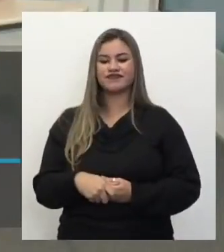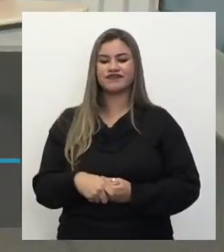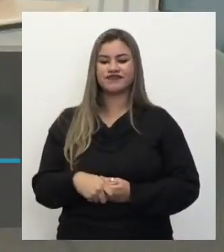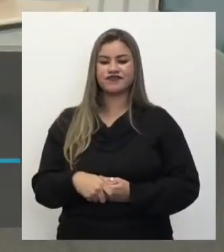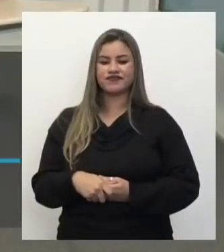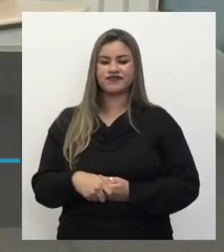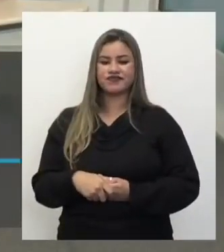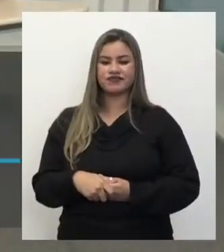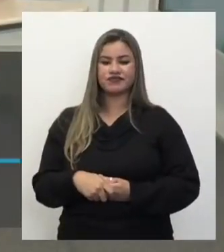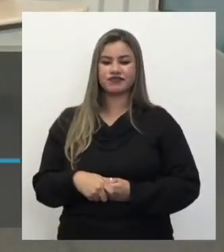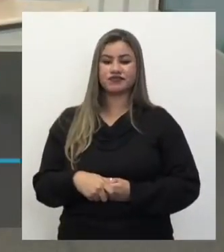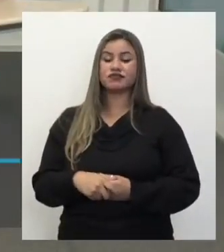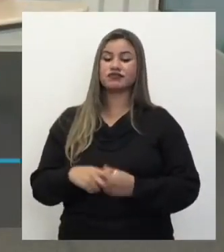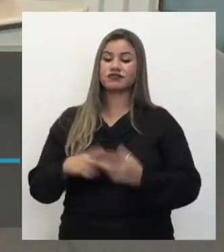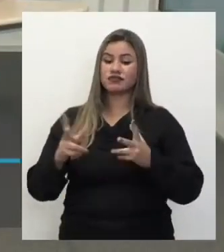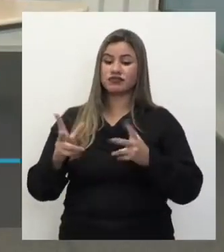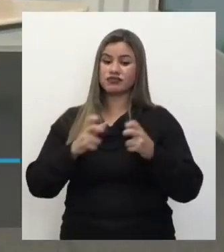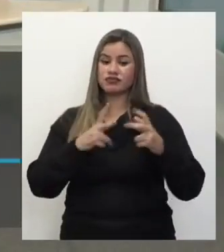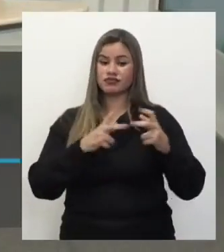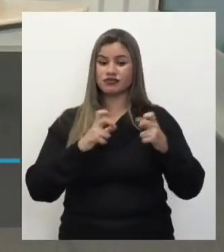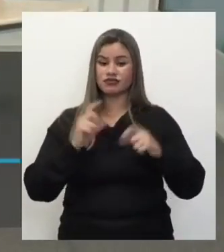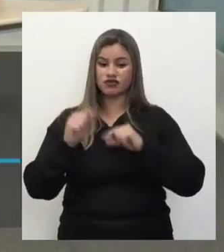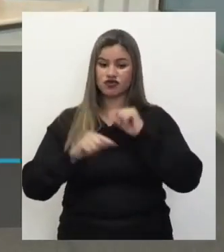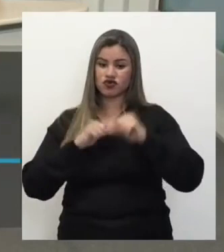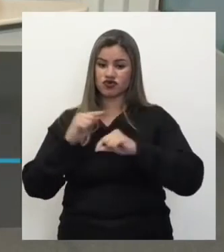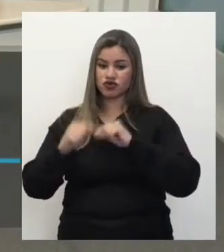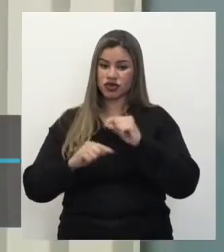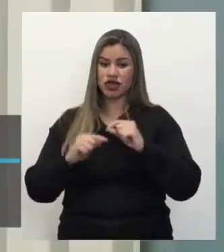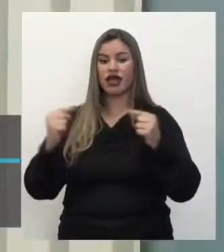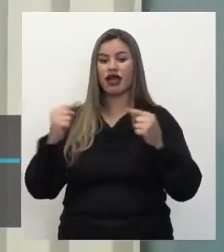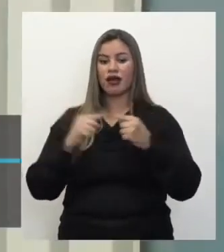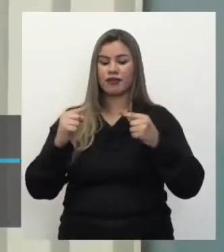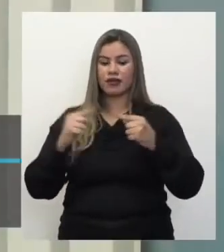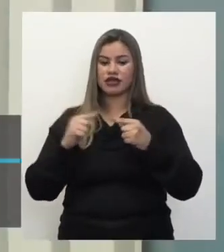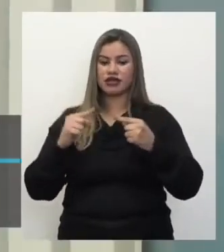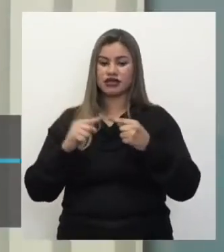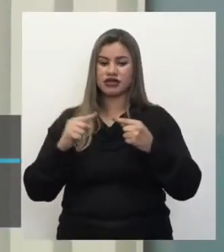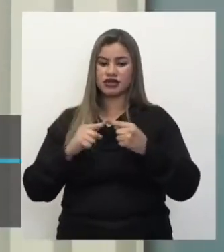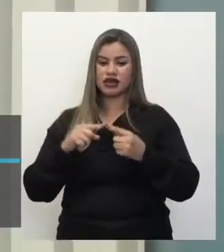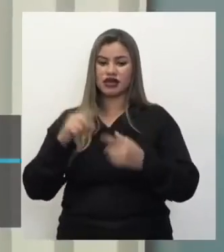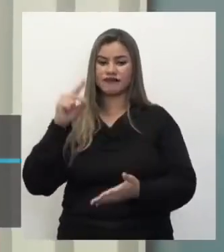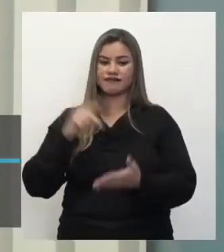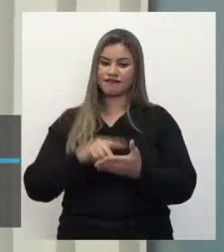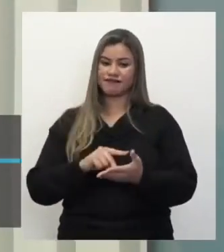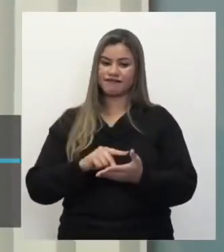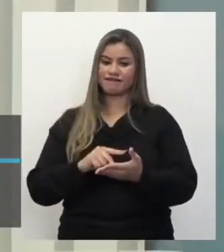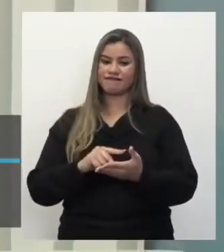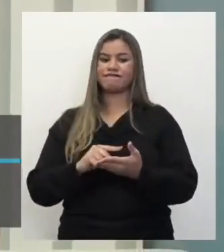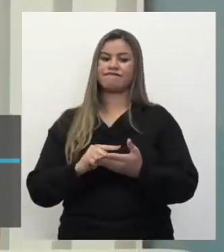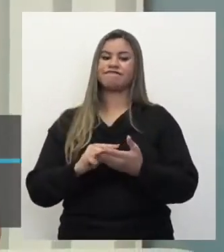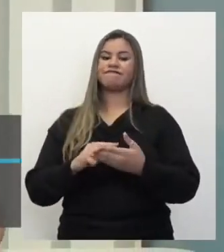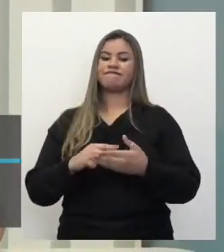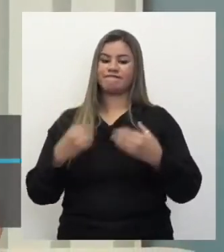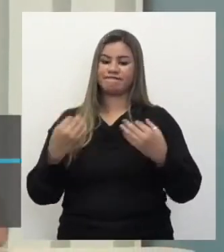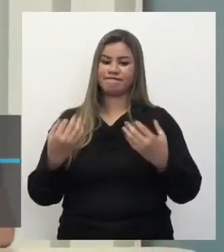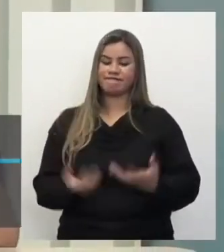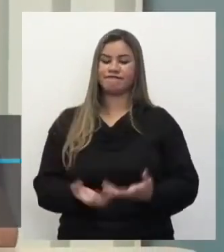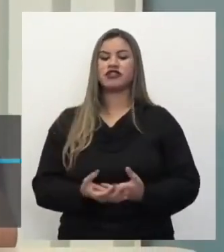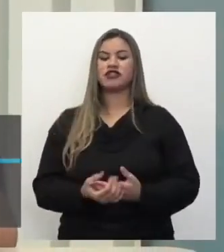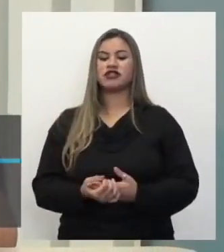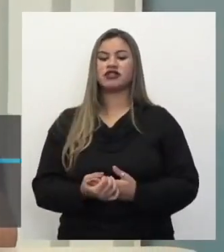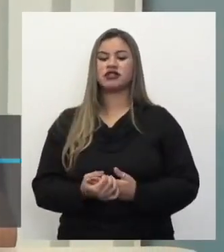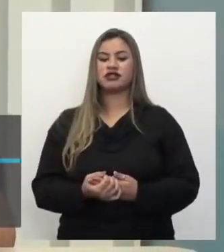fazer. Você reconhecer que aquilo não é um fato, aquela é uma opinião. Com opinião cabe argumentação, né? E uma coisa